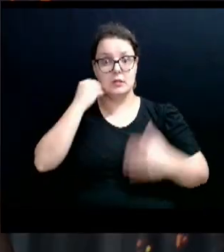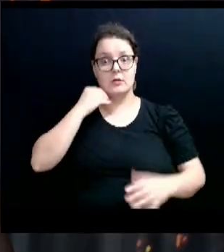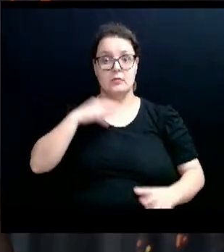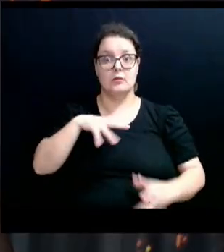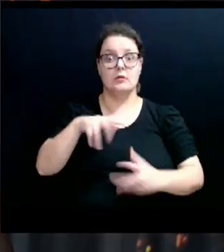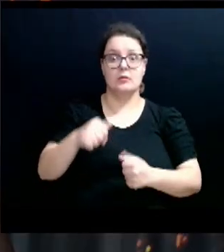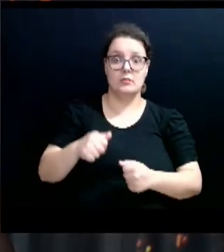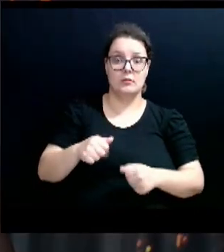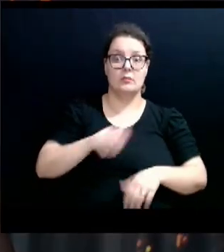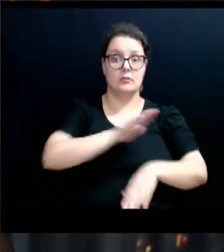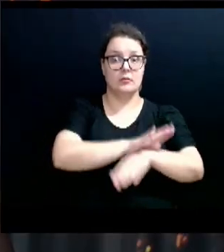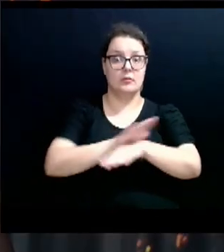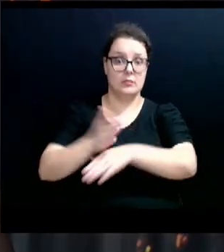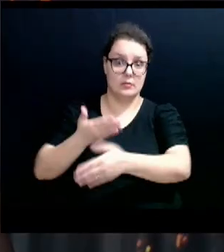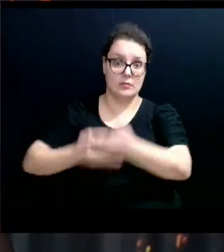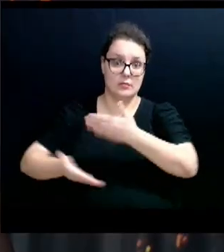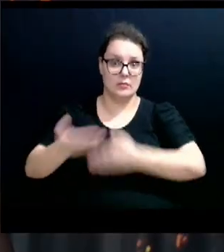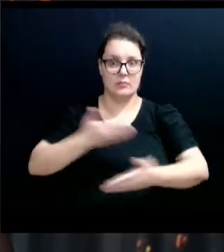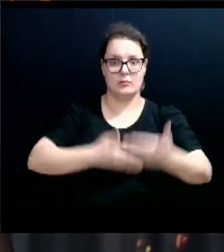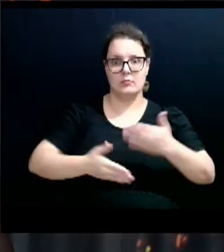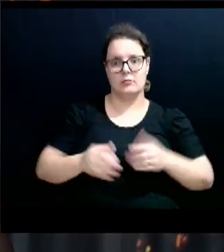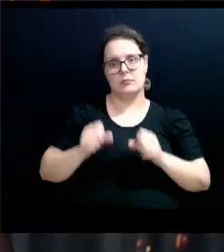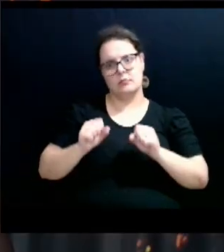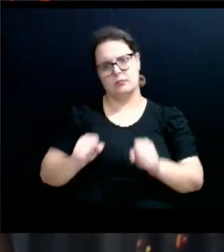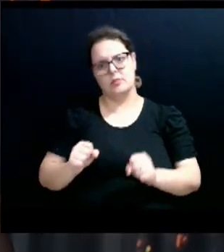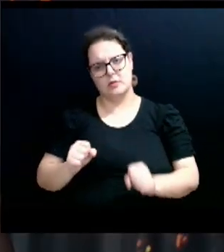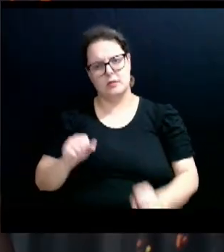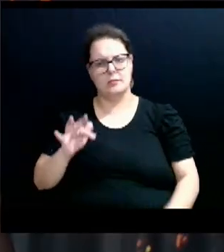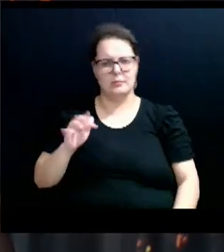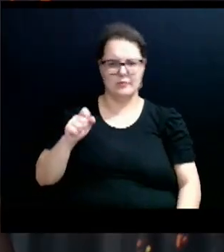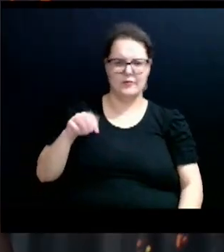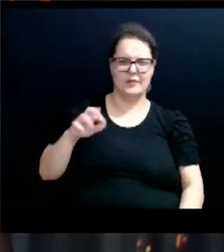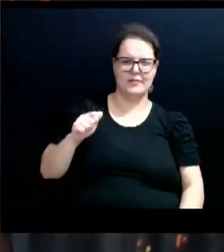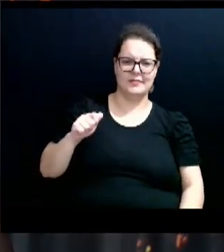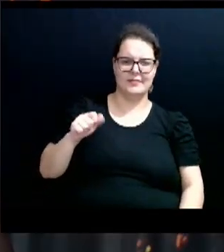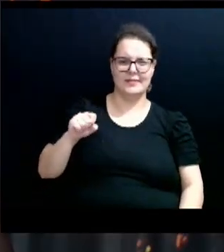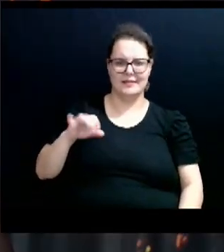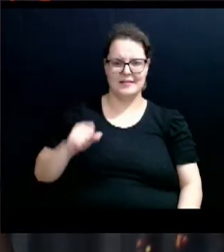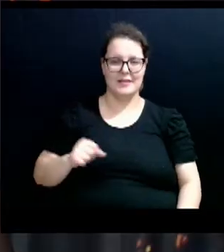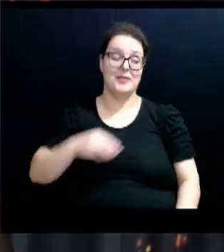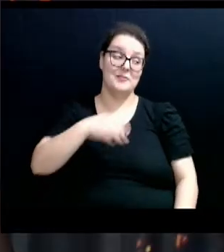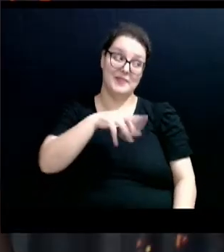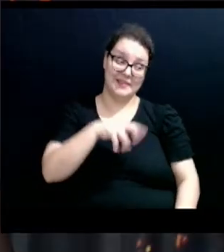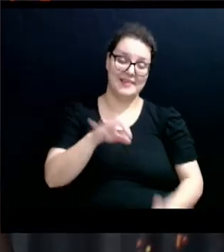colaborativa também. Pode ser até uma fantasia. Mariana, por favor, me corrija.